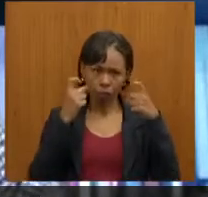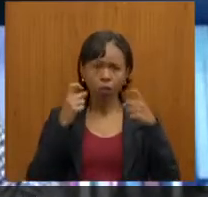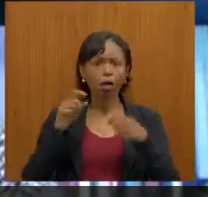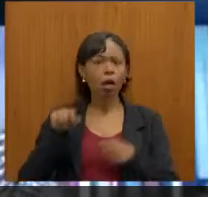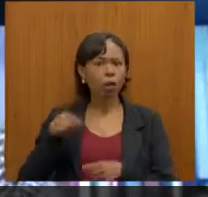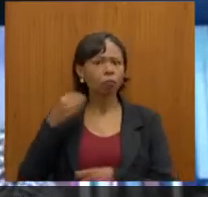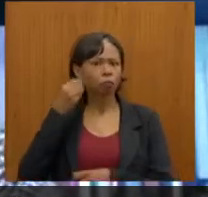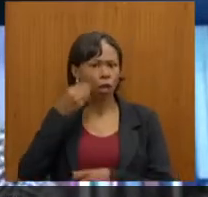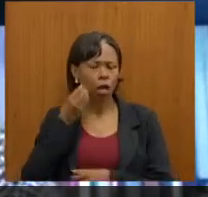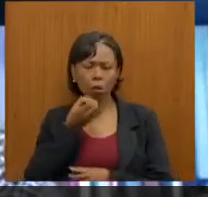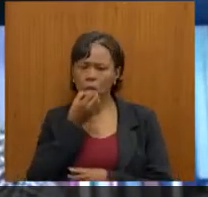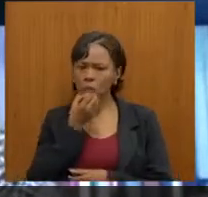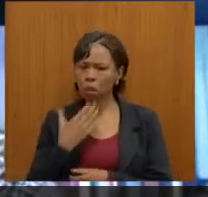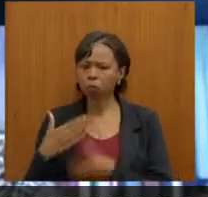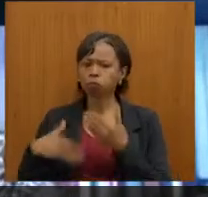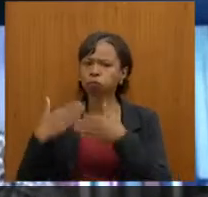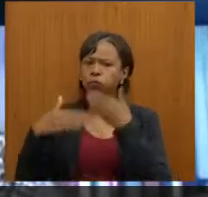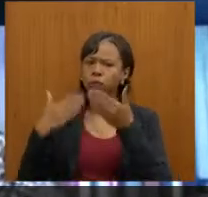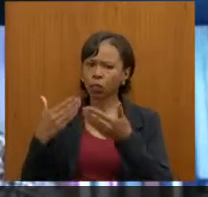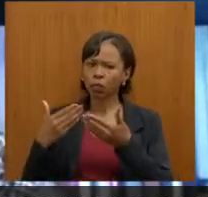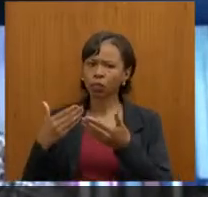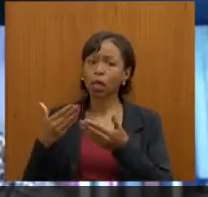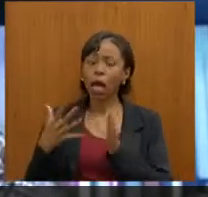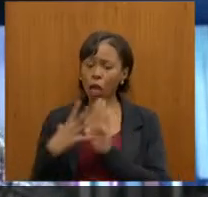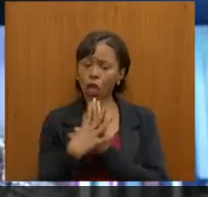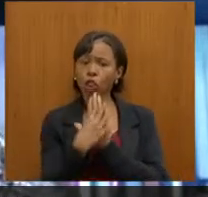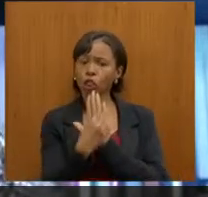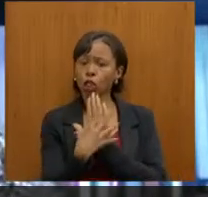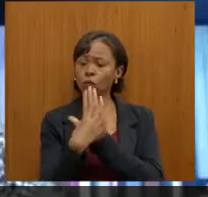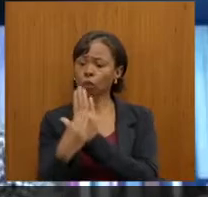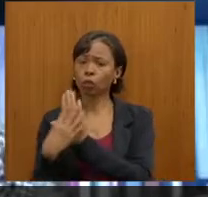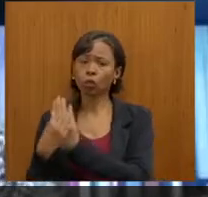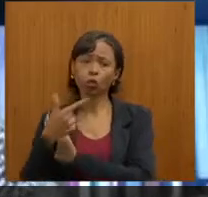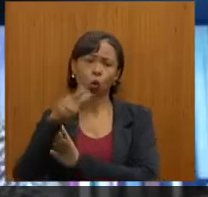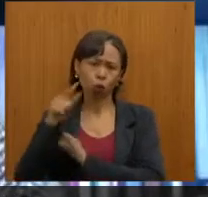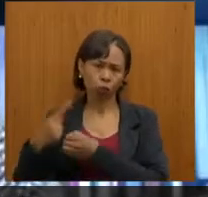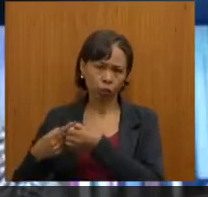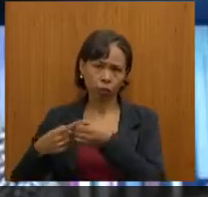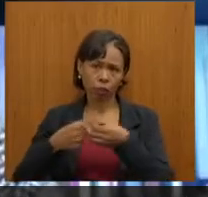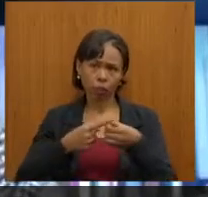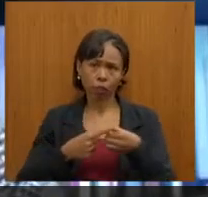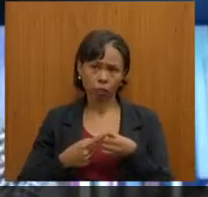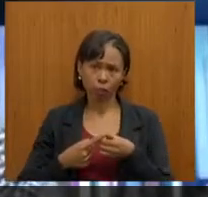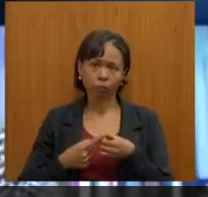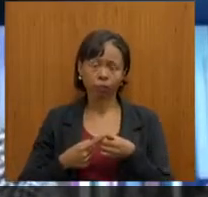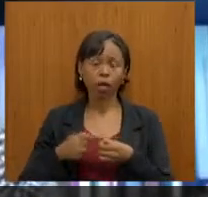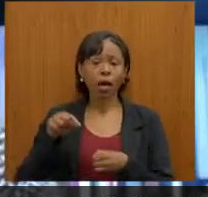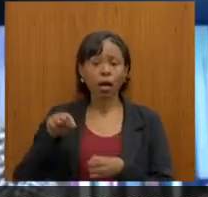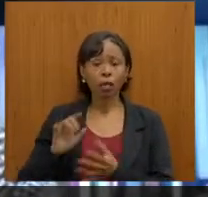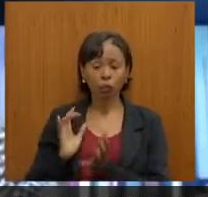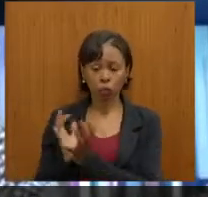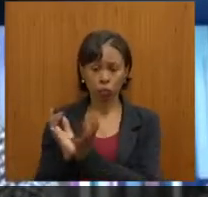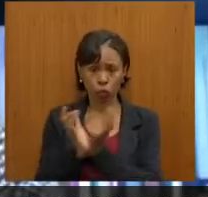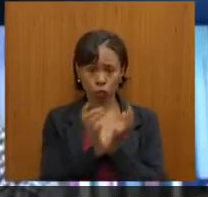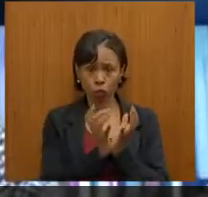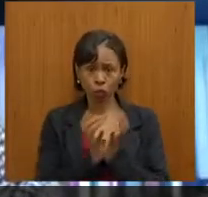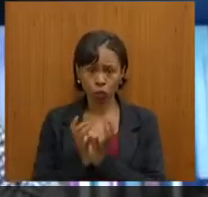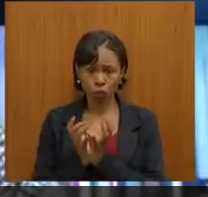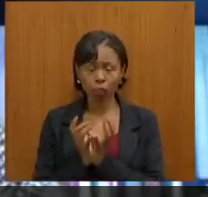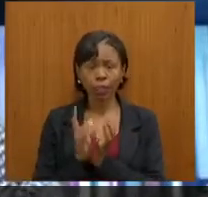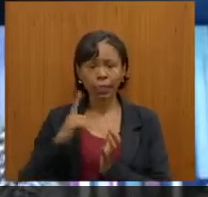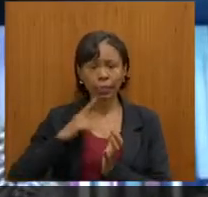inclusive servindo de exemplo para outros municípios daqui da região a rede ela reúne todos os